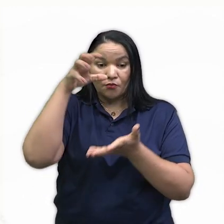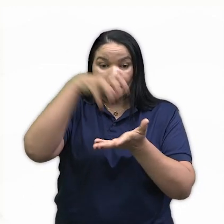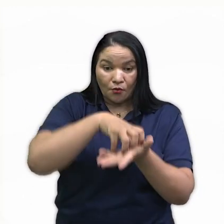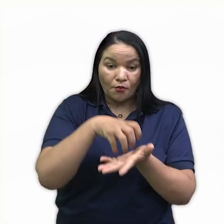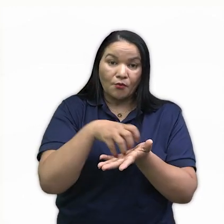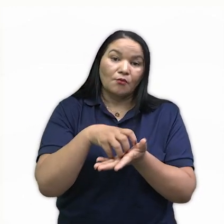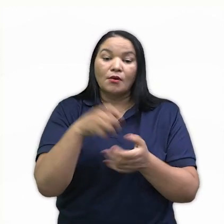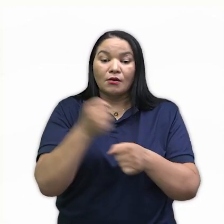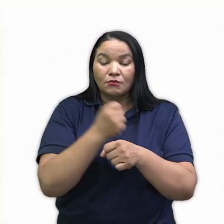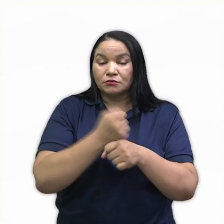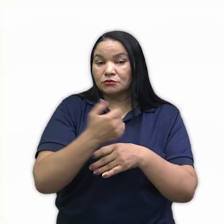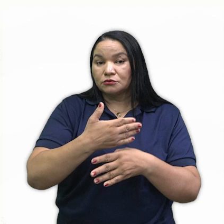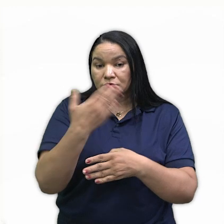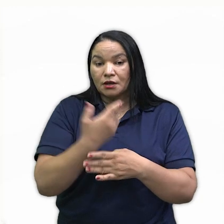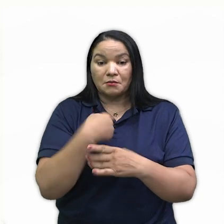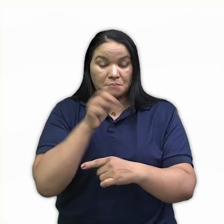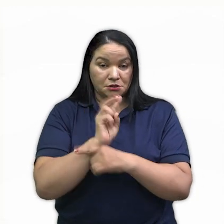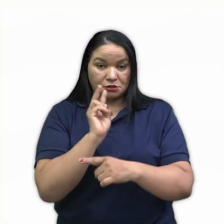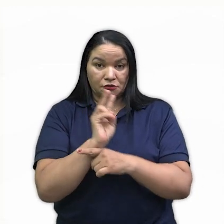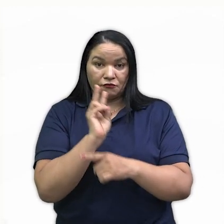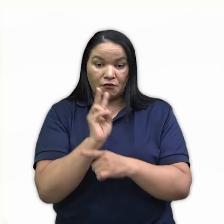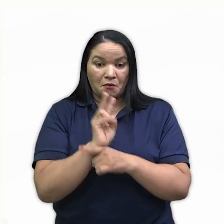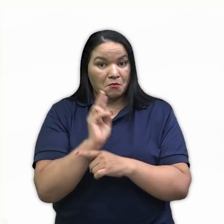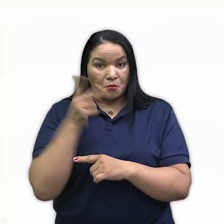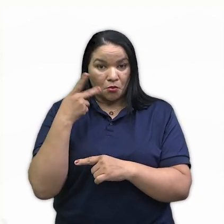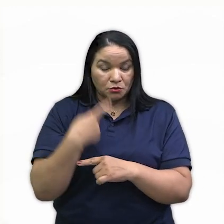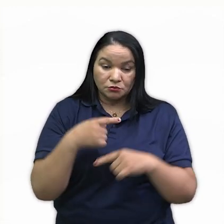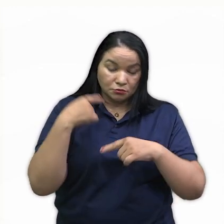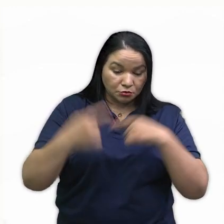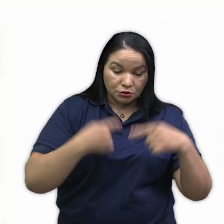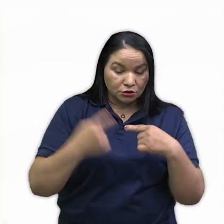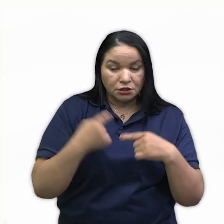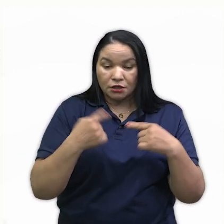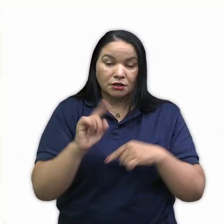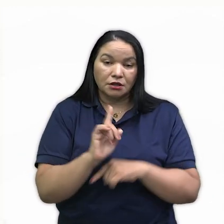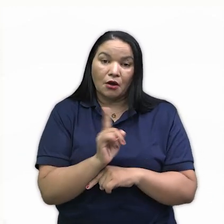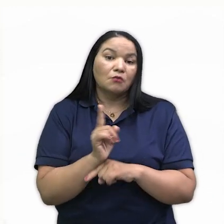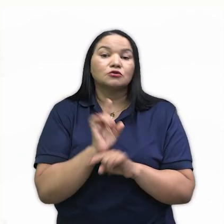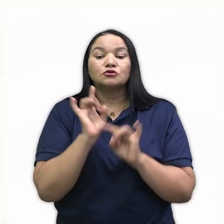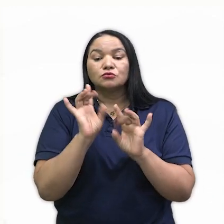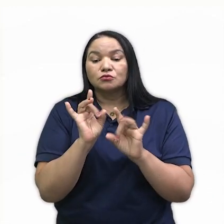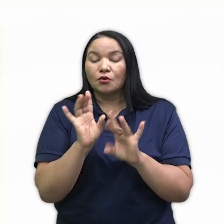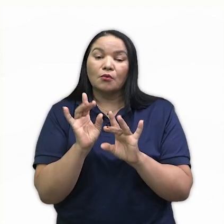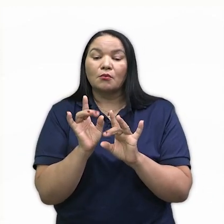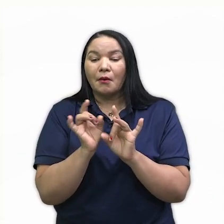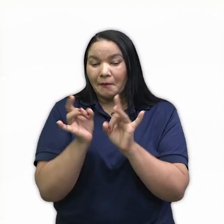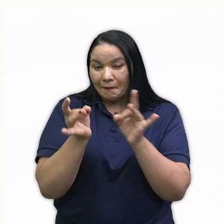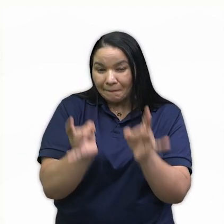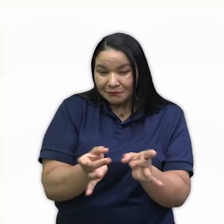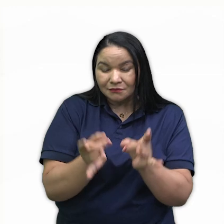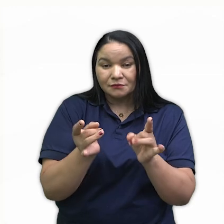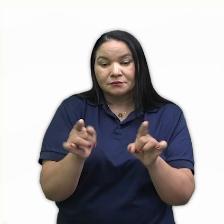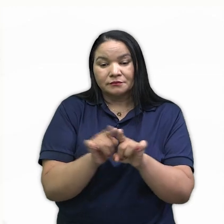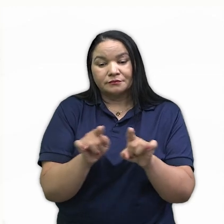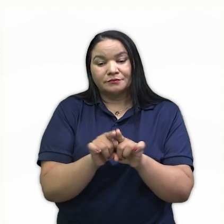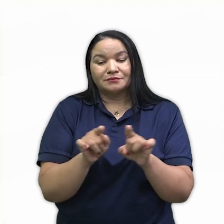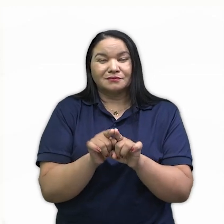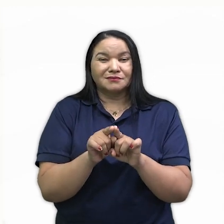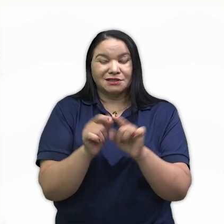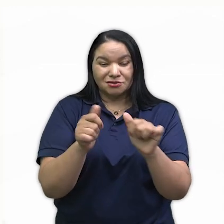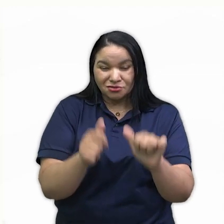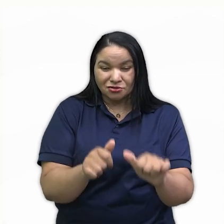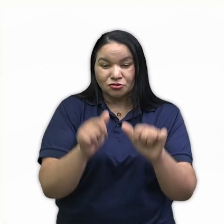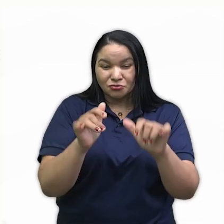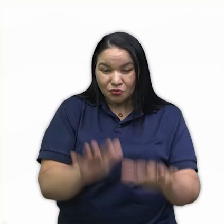bem preservada até hoje, não por políticas públicas, mas mais pelo abandono mesmo, certo? Então ela está quase toda ali